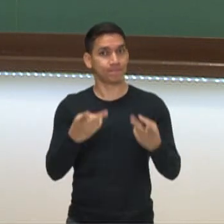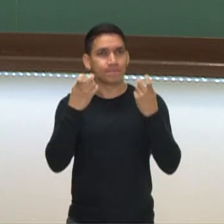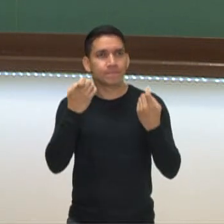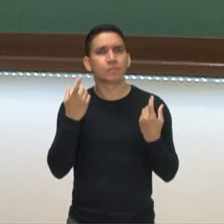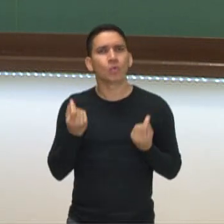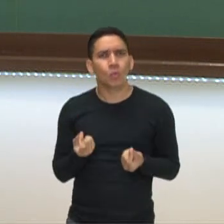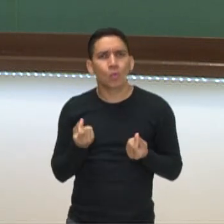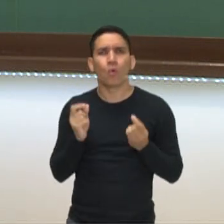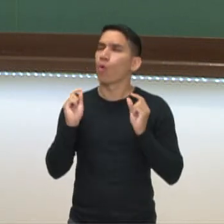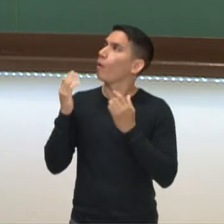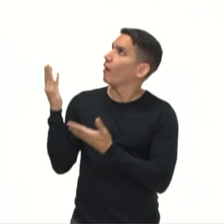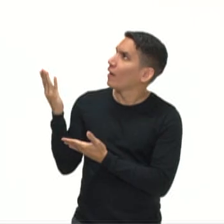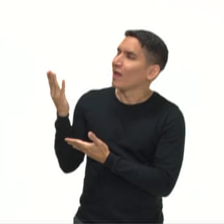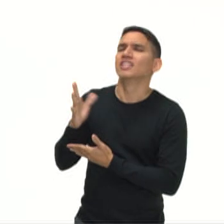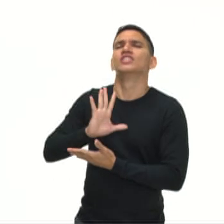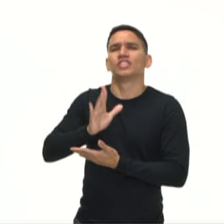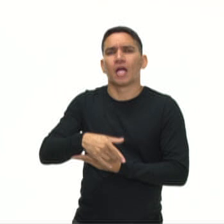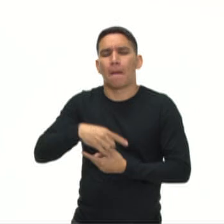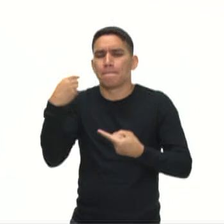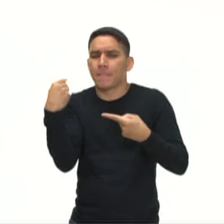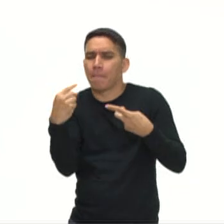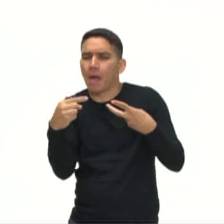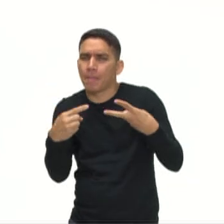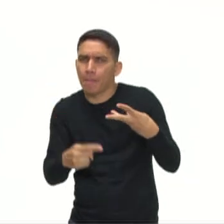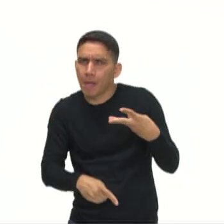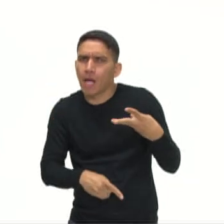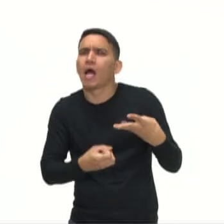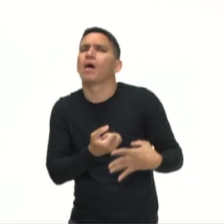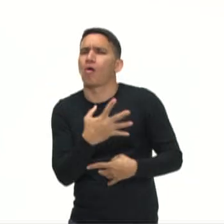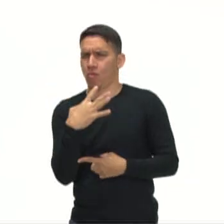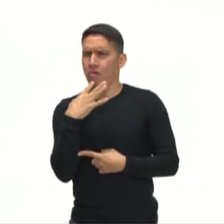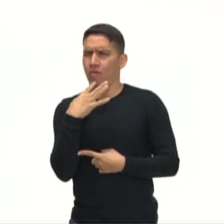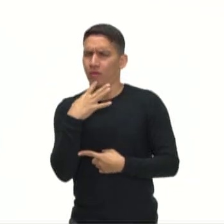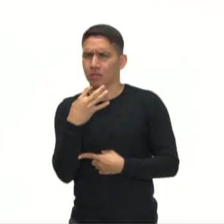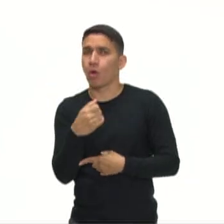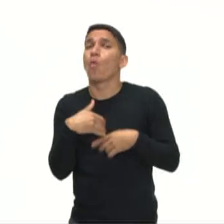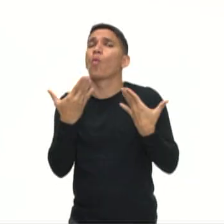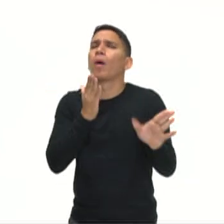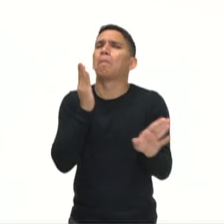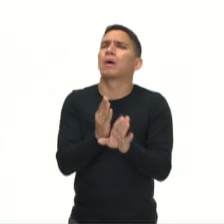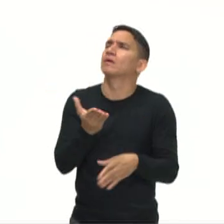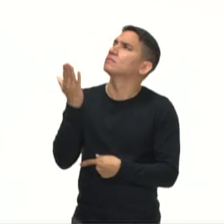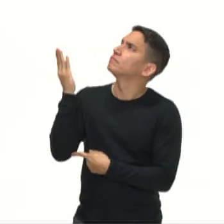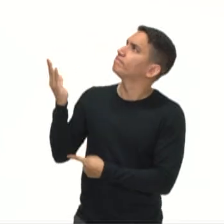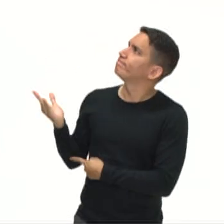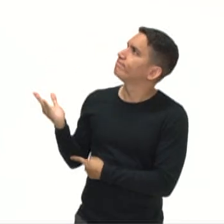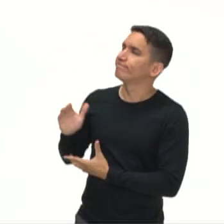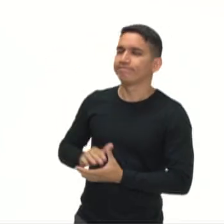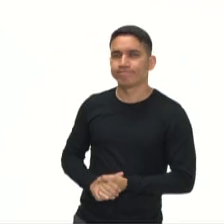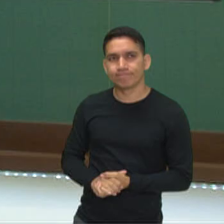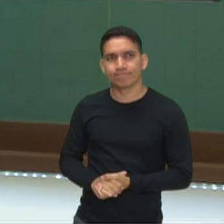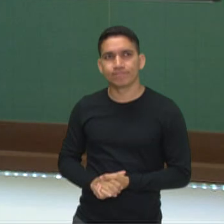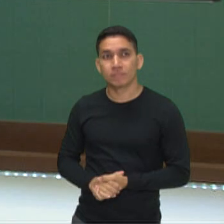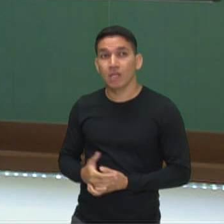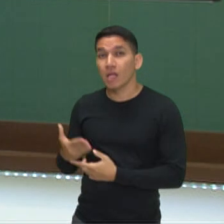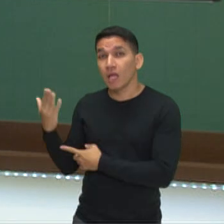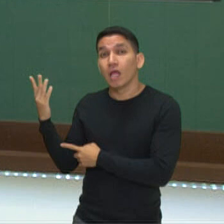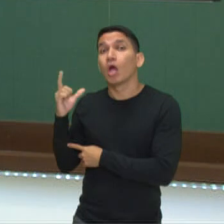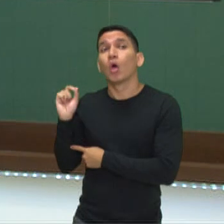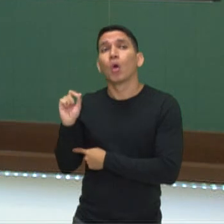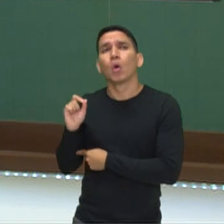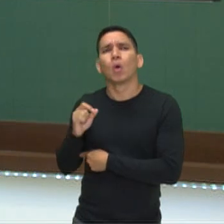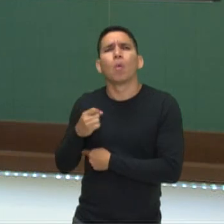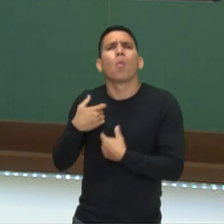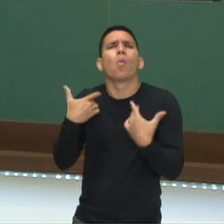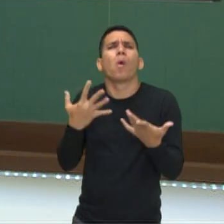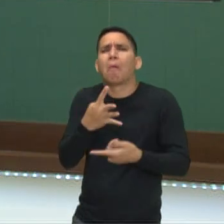as unidades já conhecidas, diga quais você já tem condições de identificar. Vamos lá. Dessas unidades aqui que estão